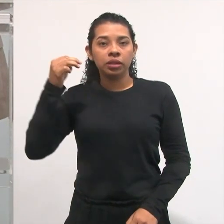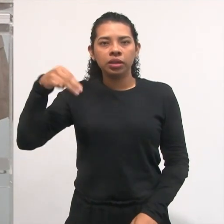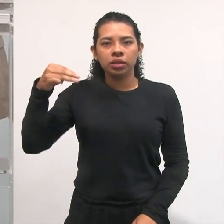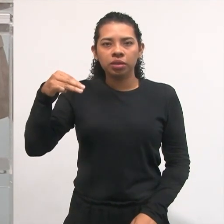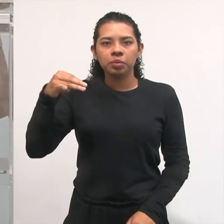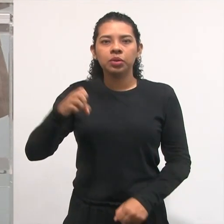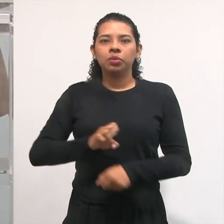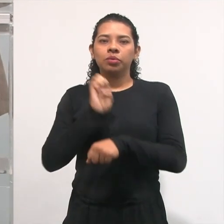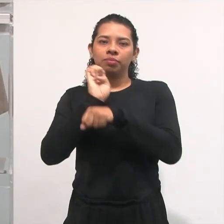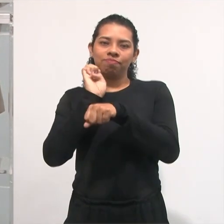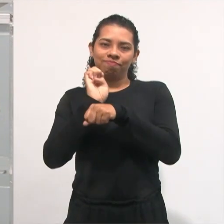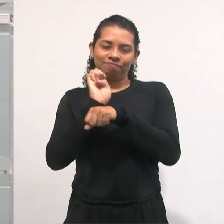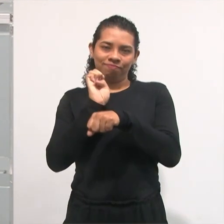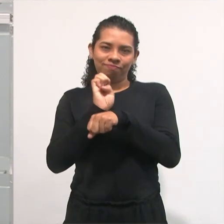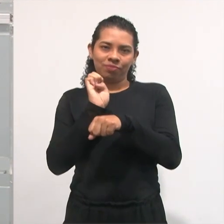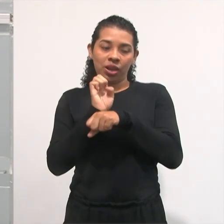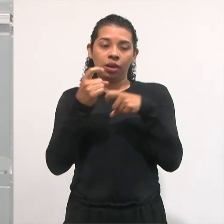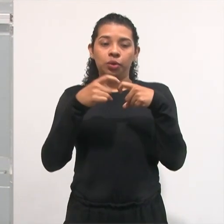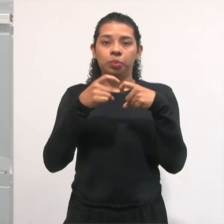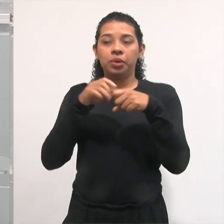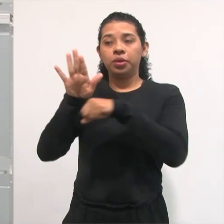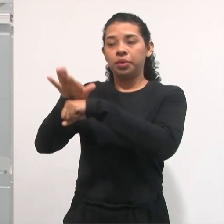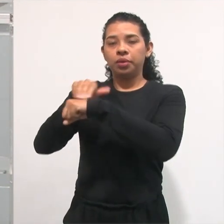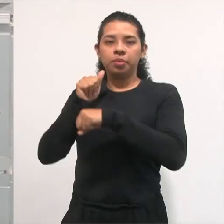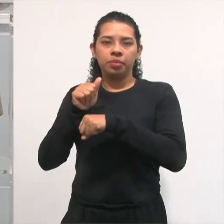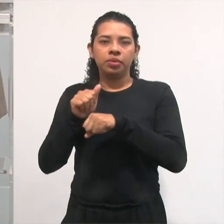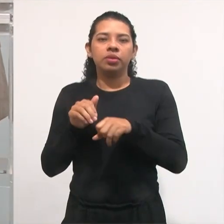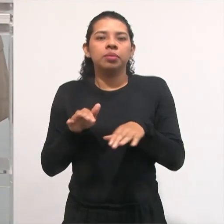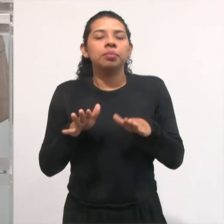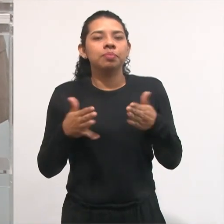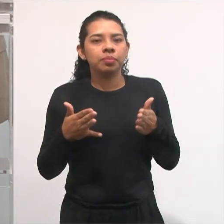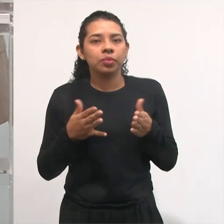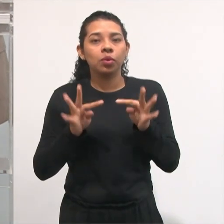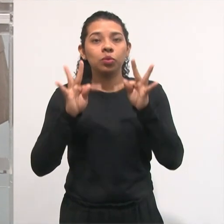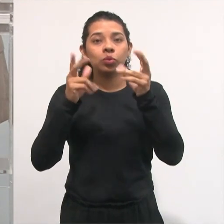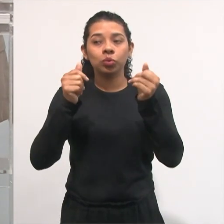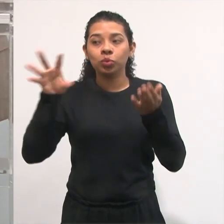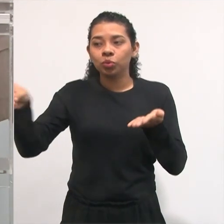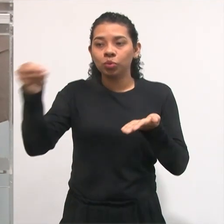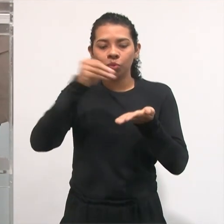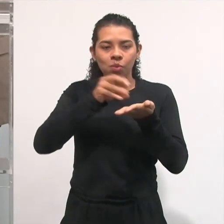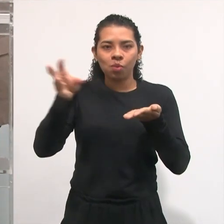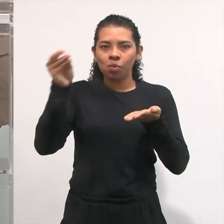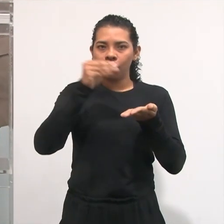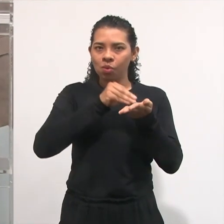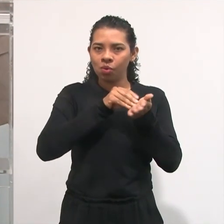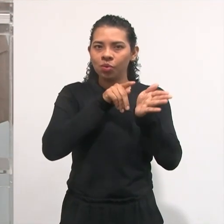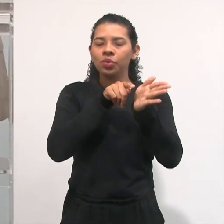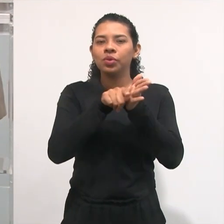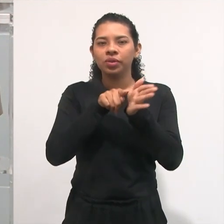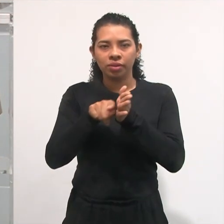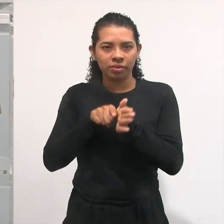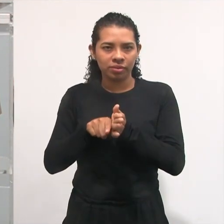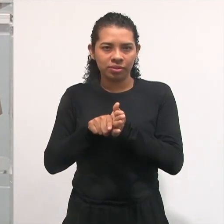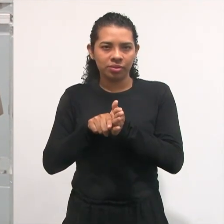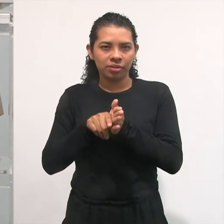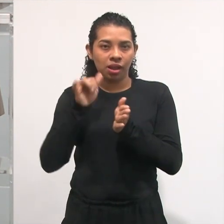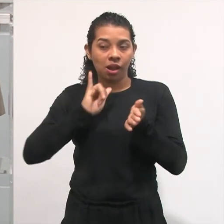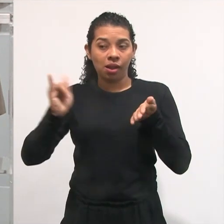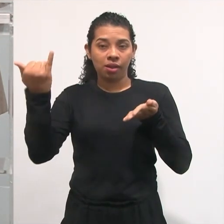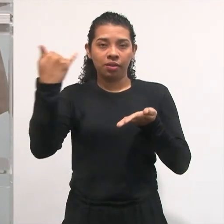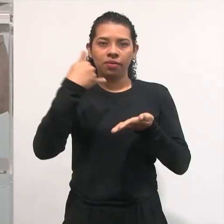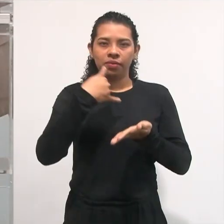cada informação dessa de minutos é um dado. Perfeito? E a variável,